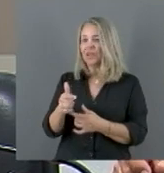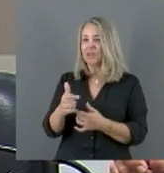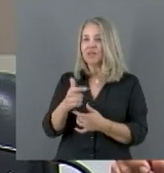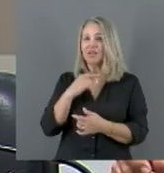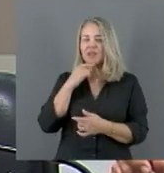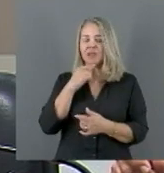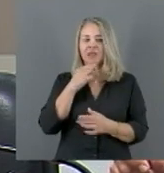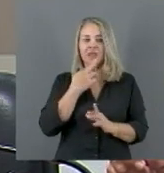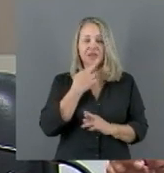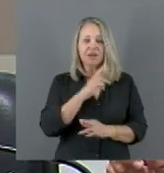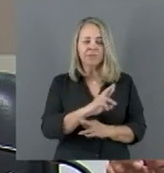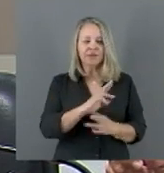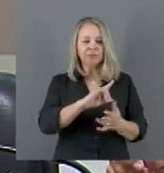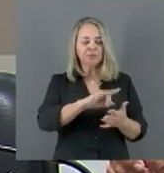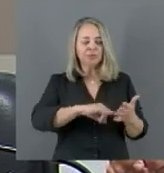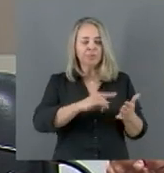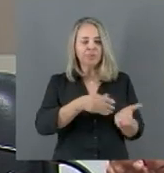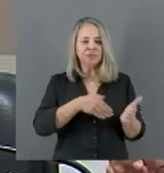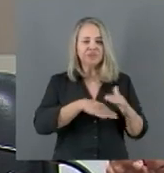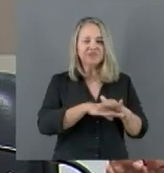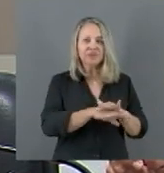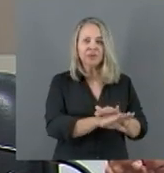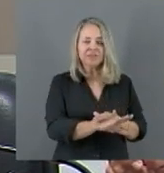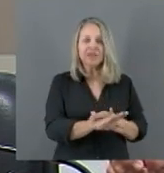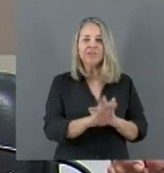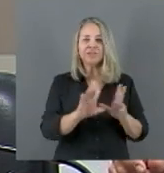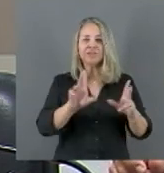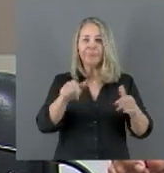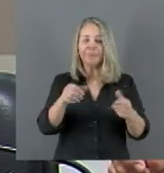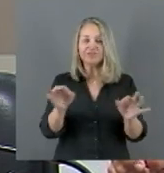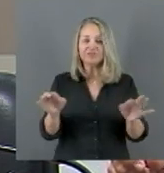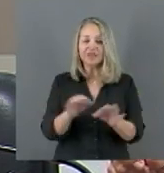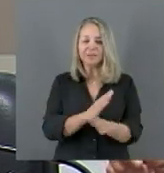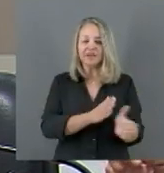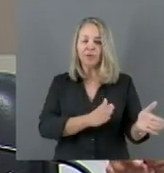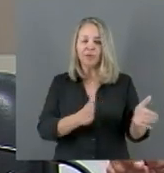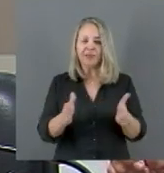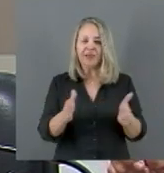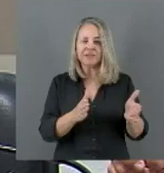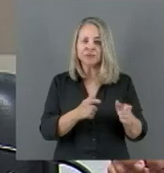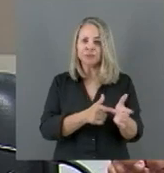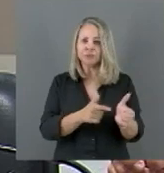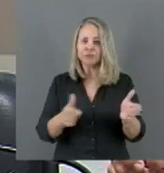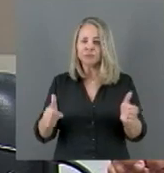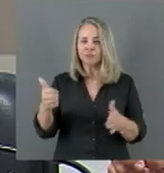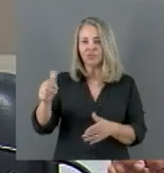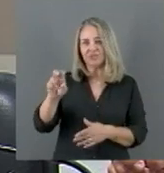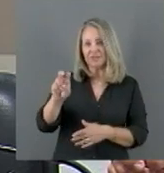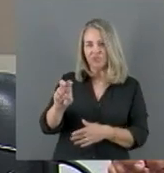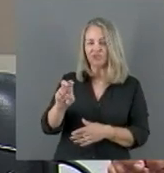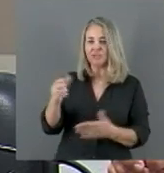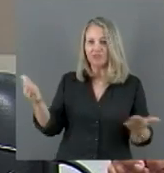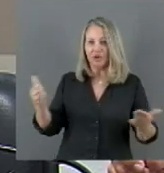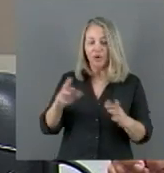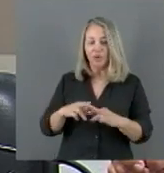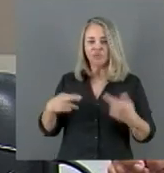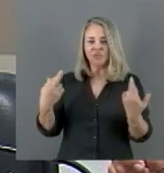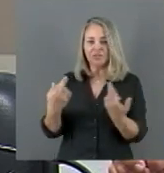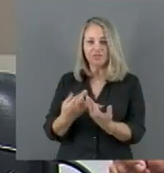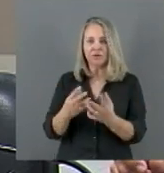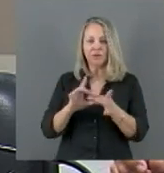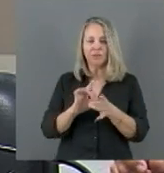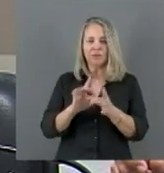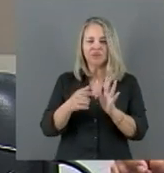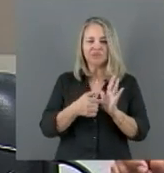os documentos serão arquivados ao final do prazo. A presente reunião destina-se à deliberação